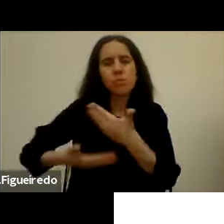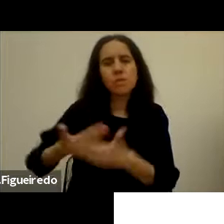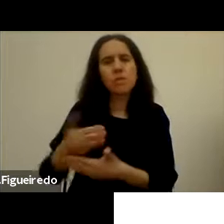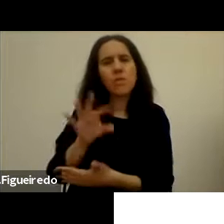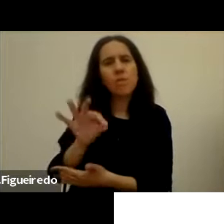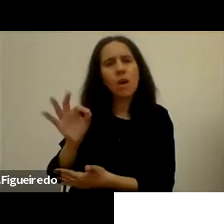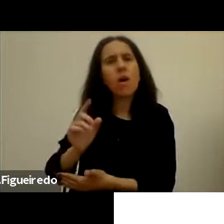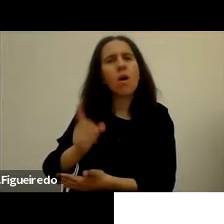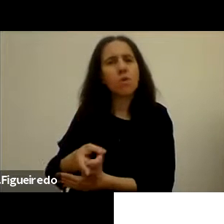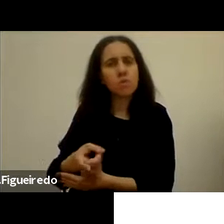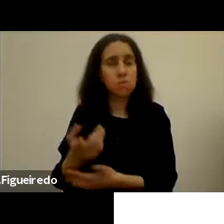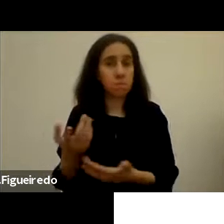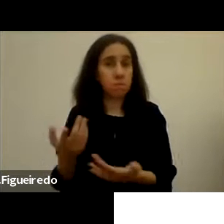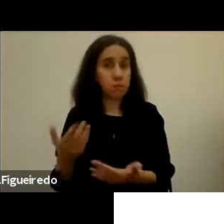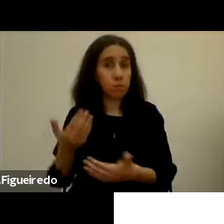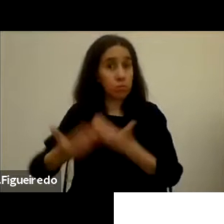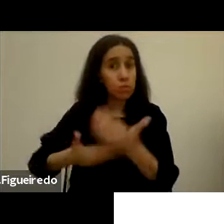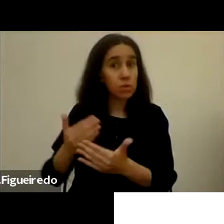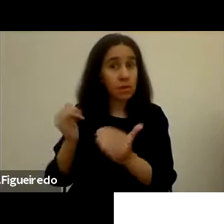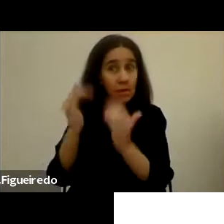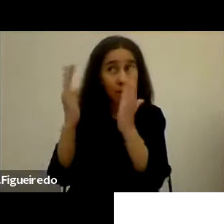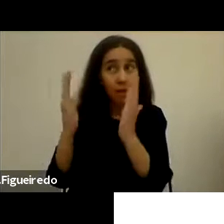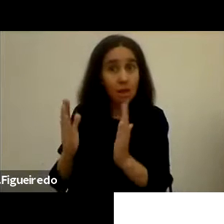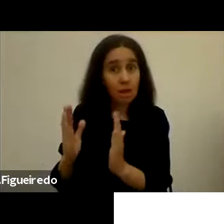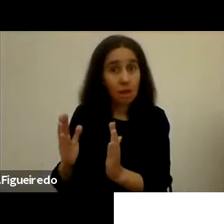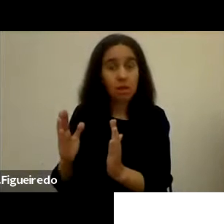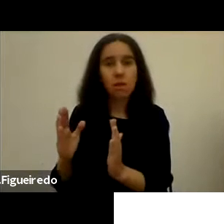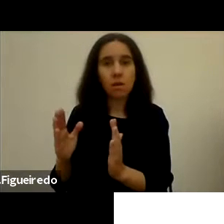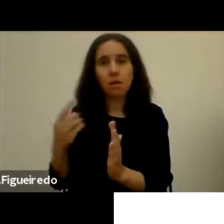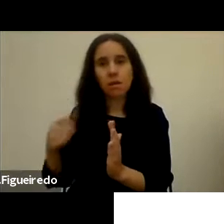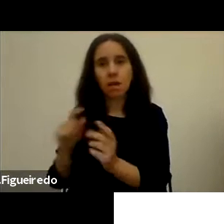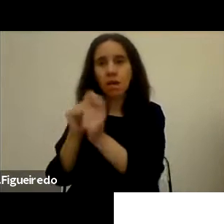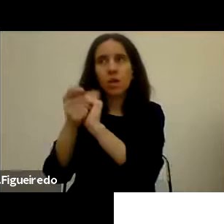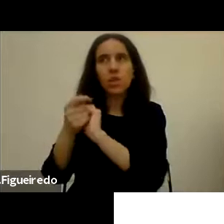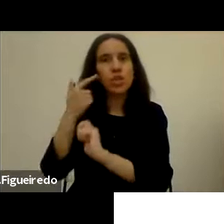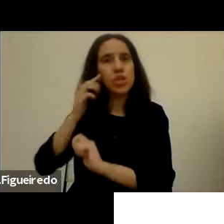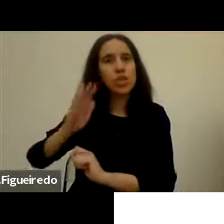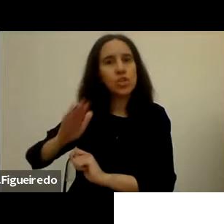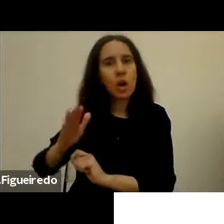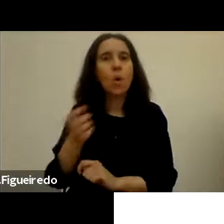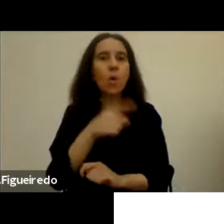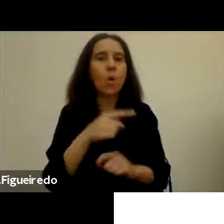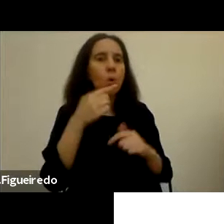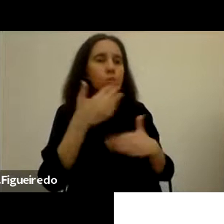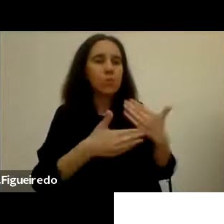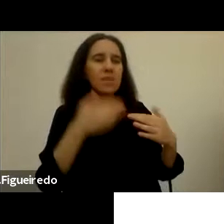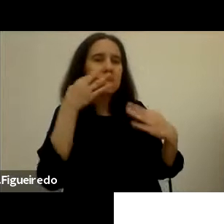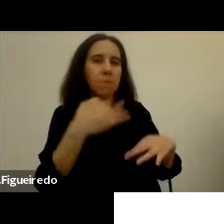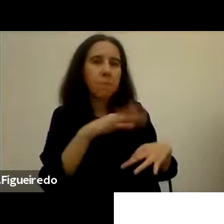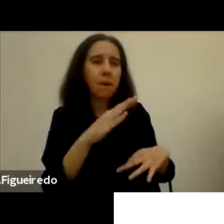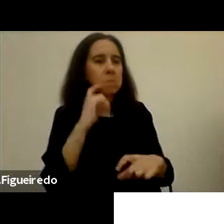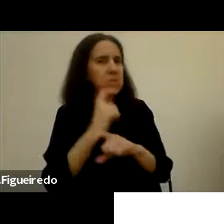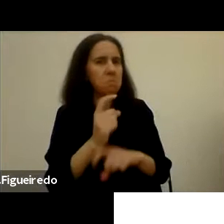usados. Será que vamos usar os processos da entidade que têm mais maturidade? Vamos usar processos mais simples porque não é exigível mais do que